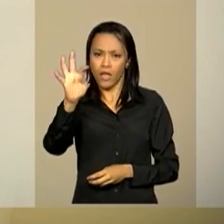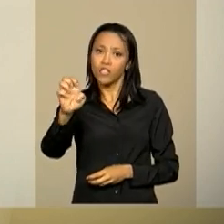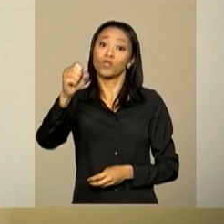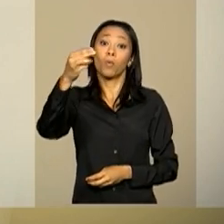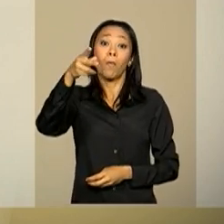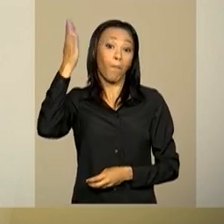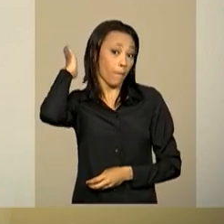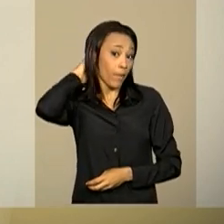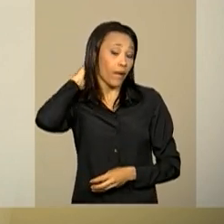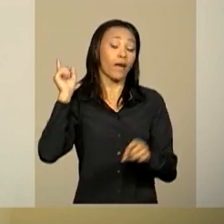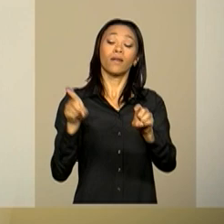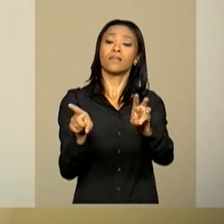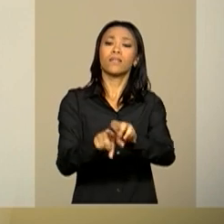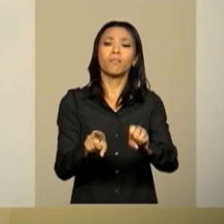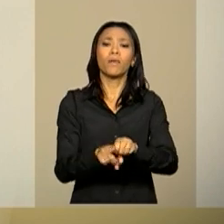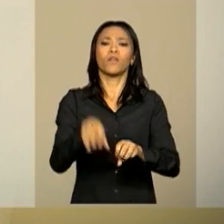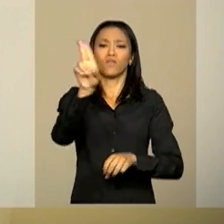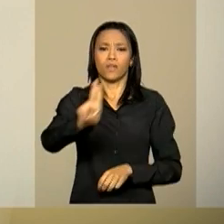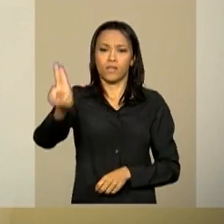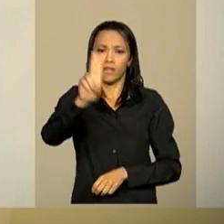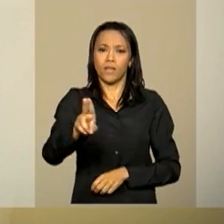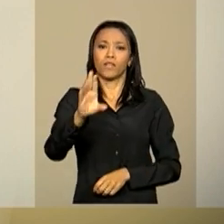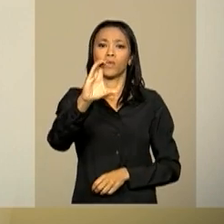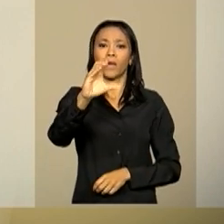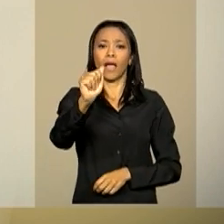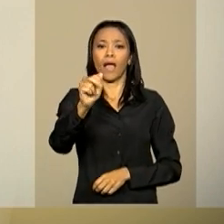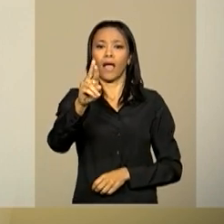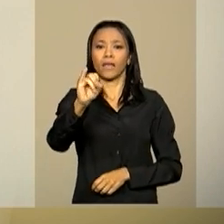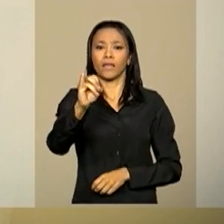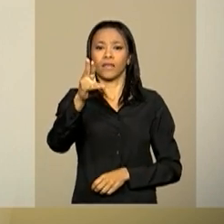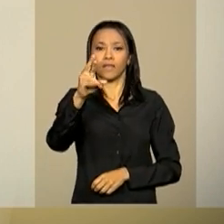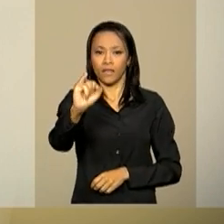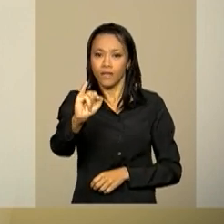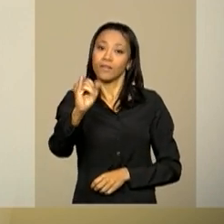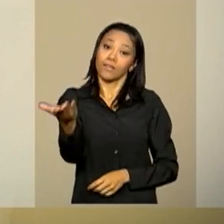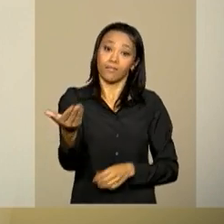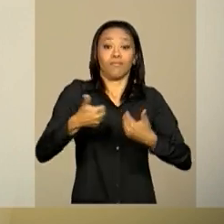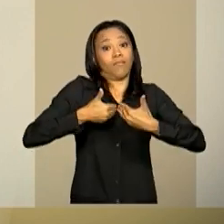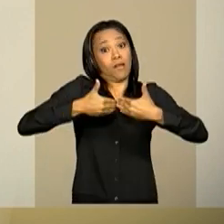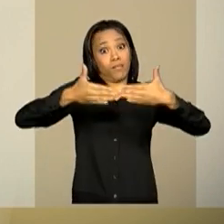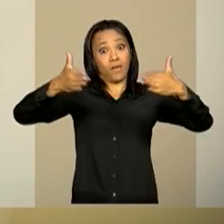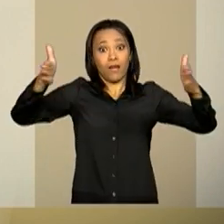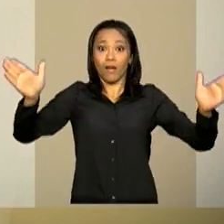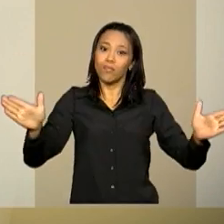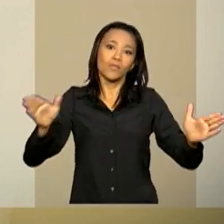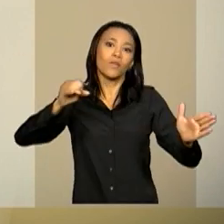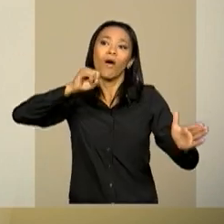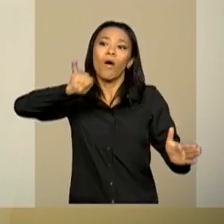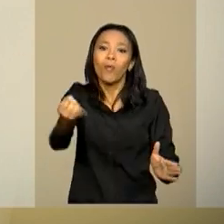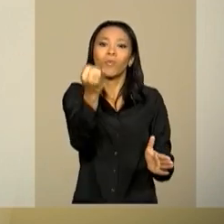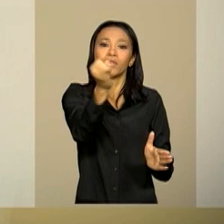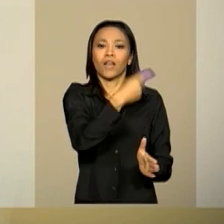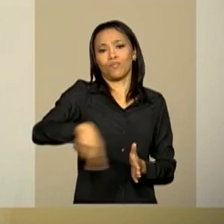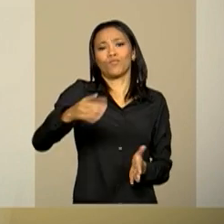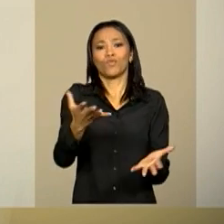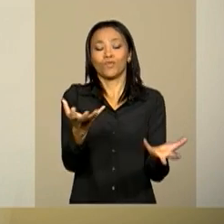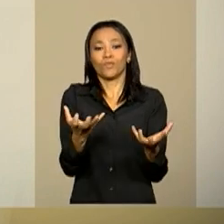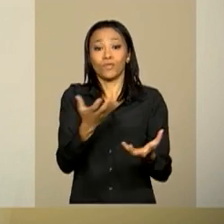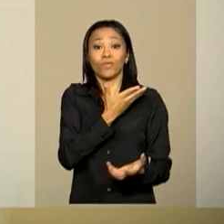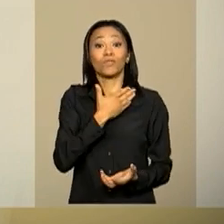Pará e a Universidade Federal do Cariri ampliamos muito as opções para os jovens que querem entrar na